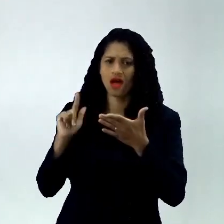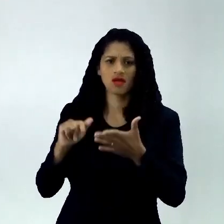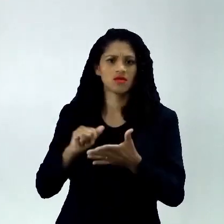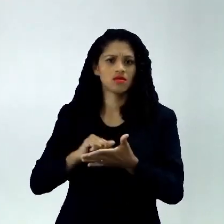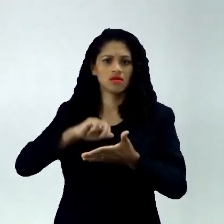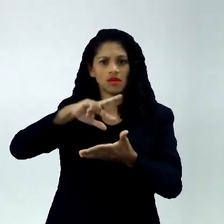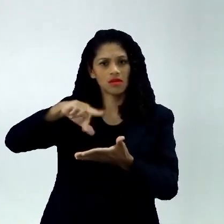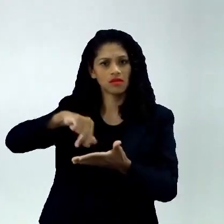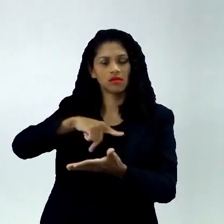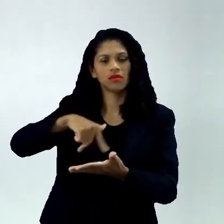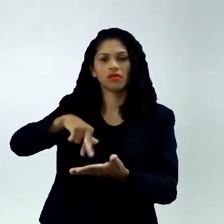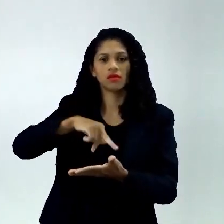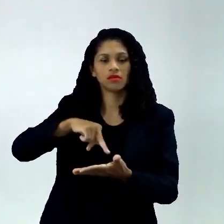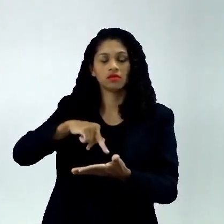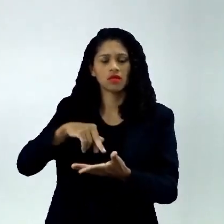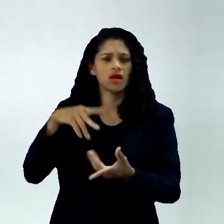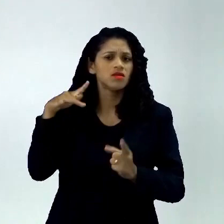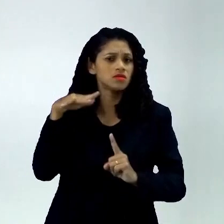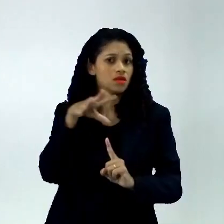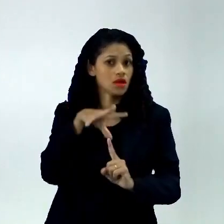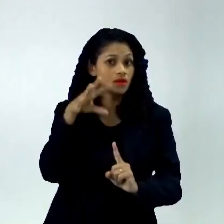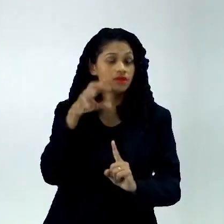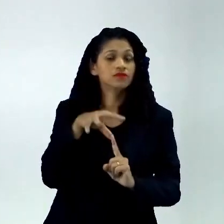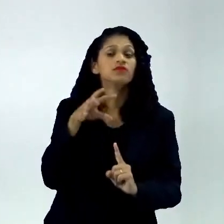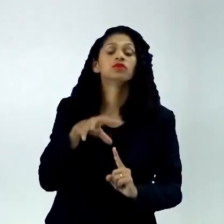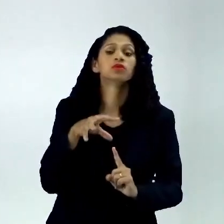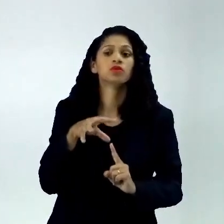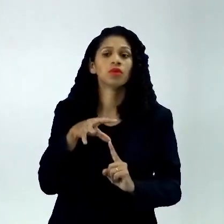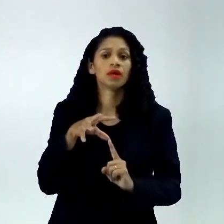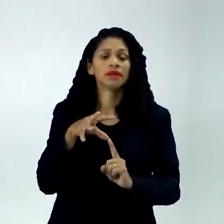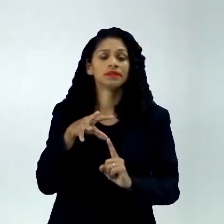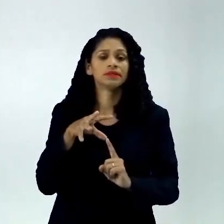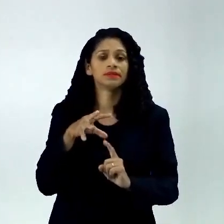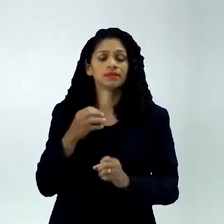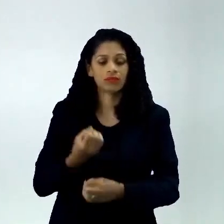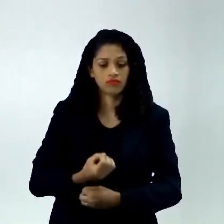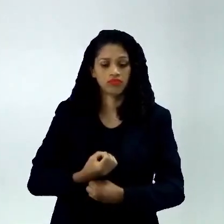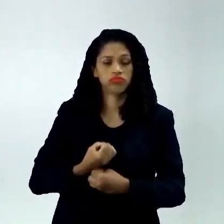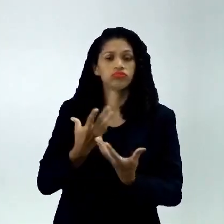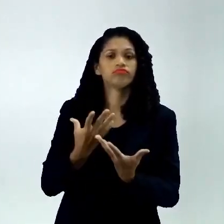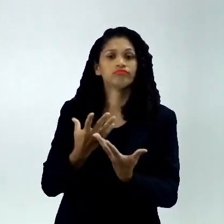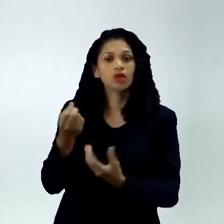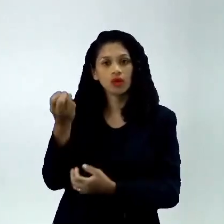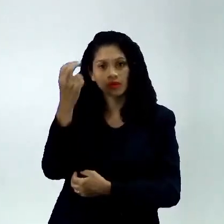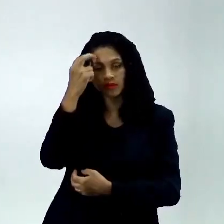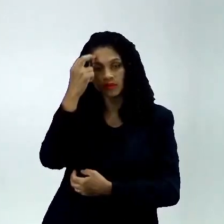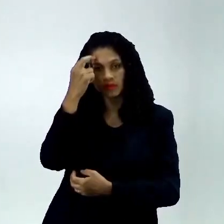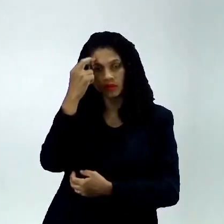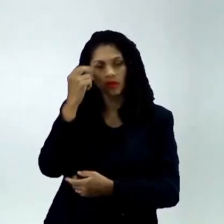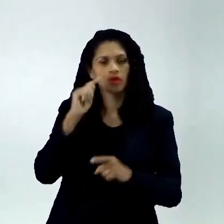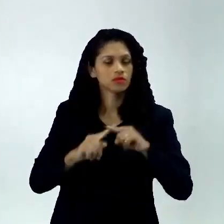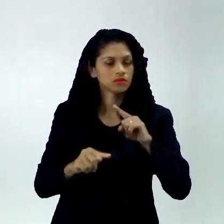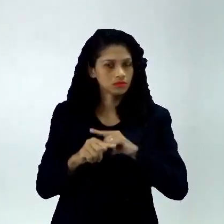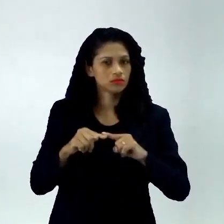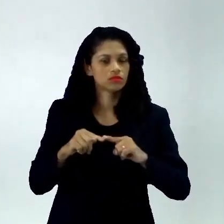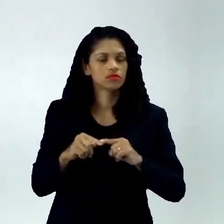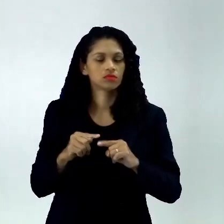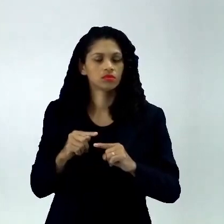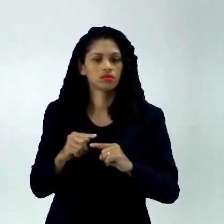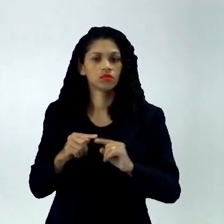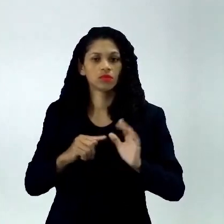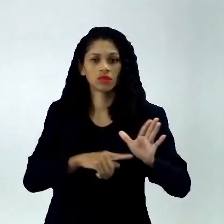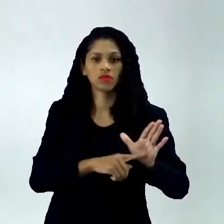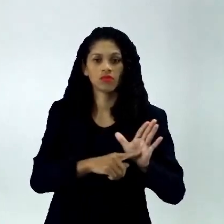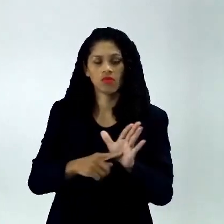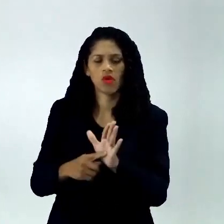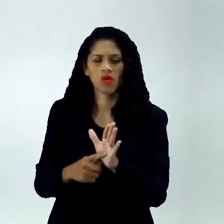diversas influências, por saber que são manifestações culturais, são instrumentos que acabam reverberando e resultando em uma construção